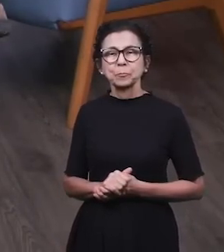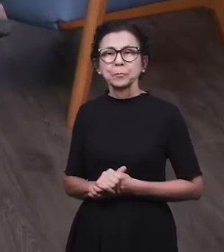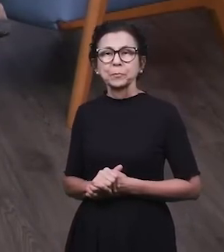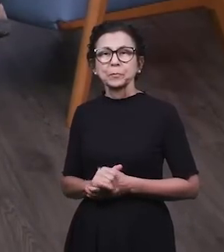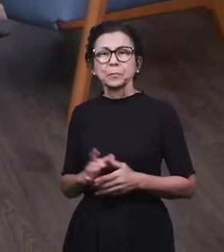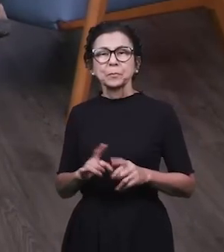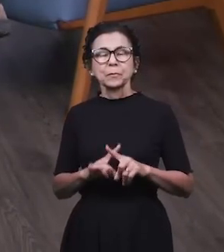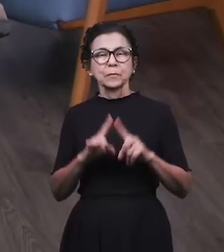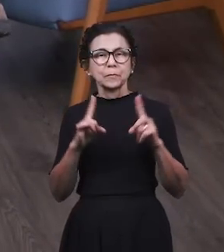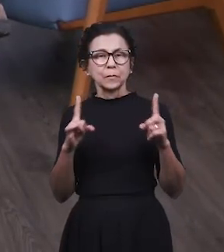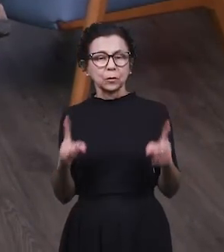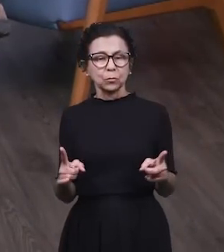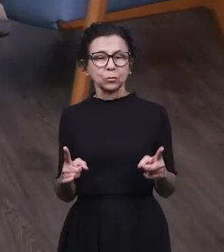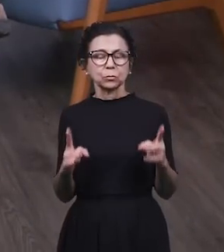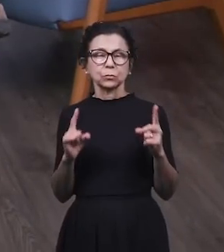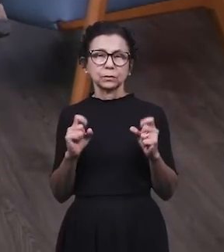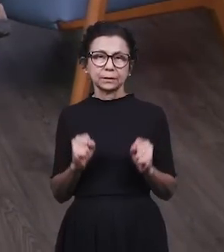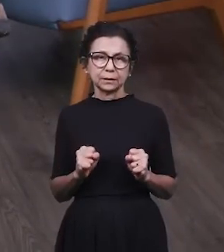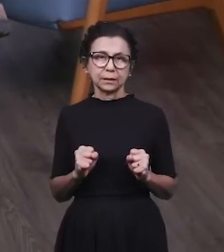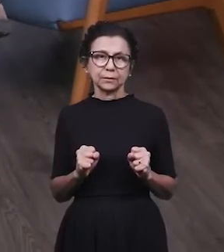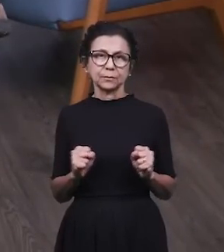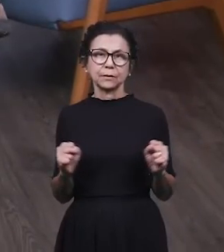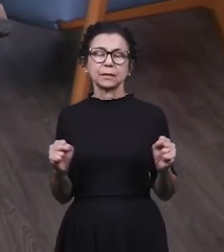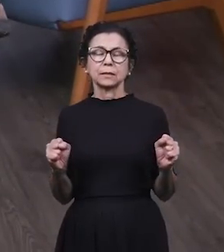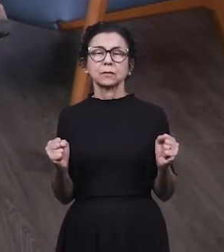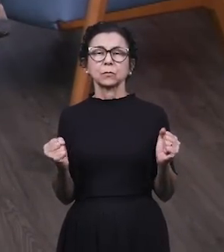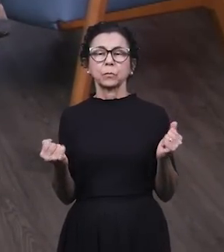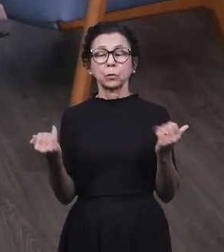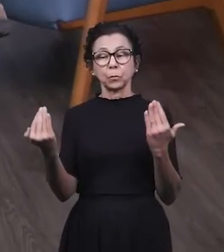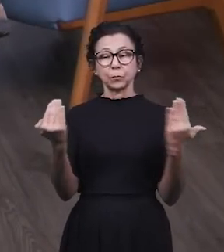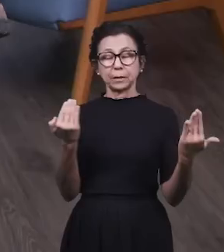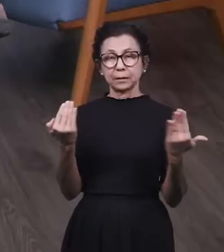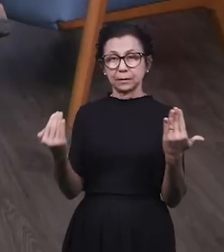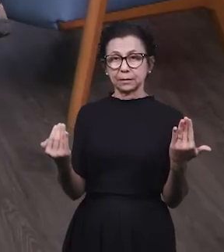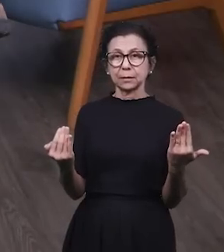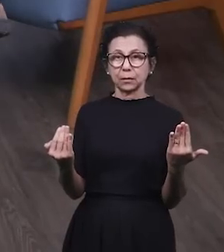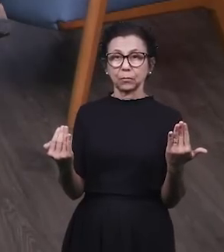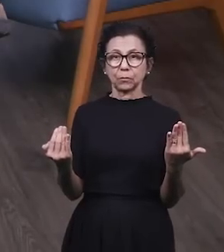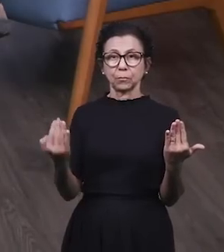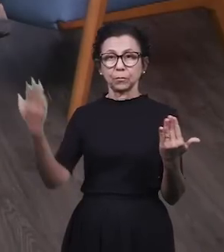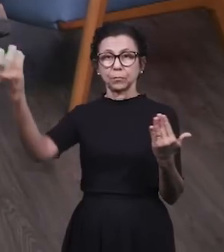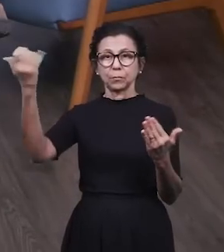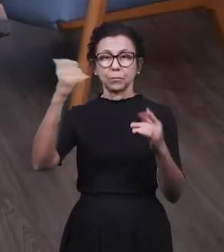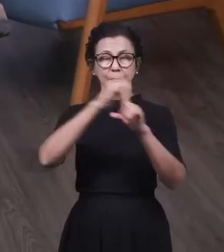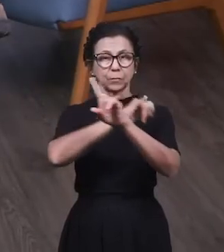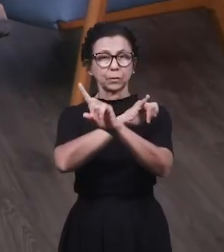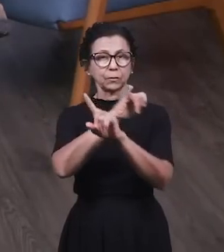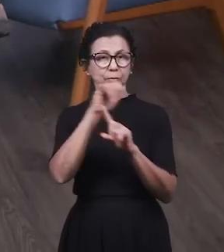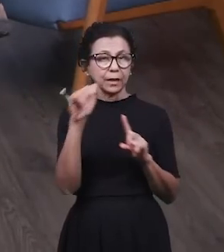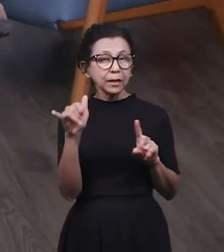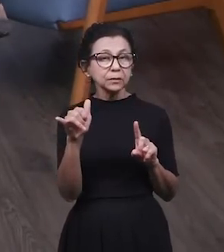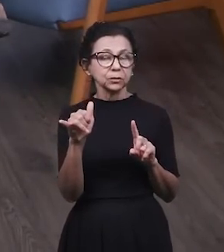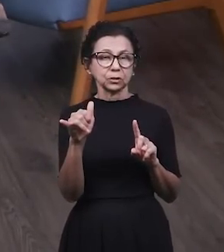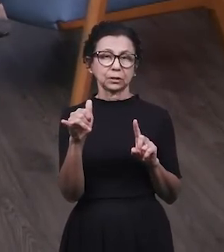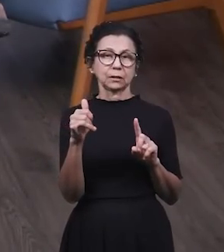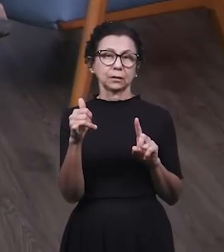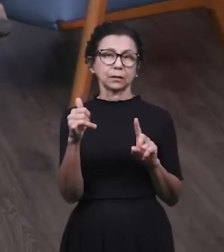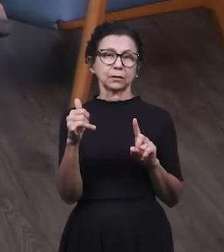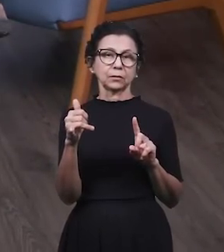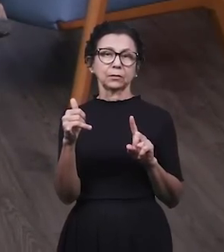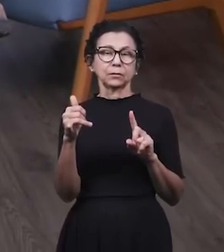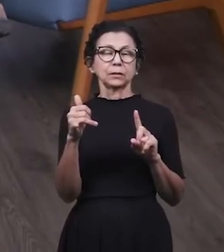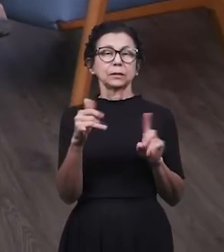agora, quando você traz nessa associação mencionada pelo Josias, que é uma associação profética,